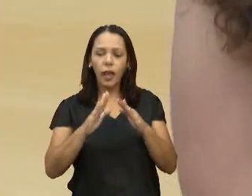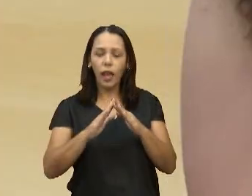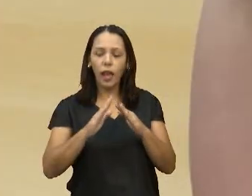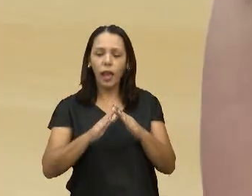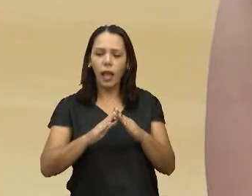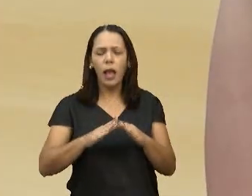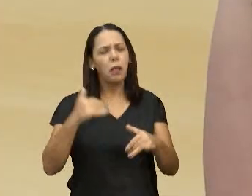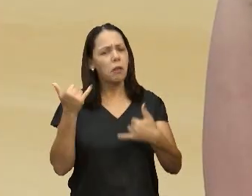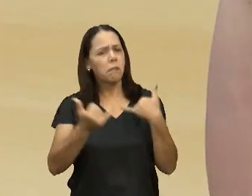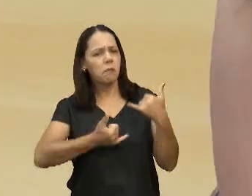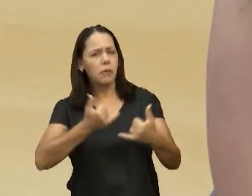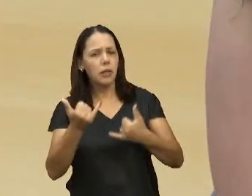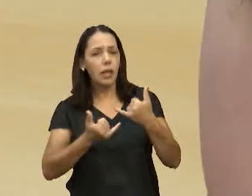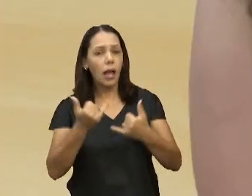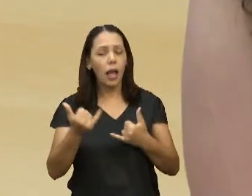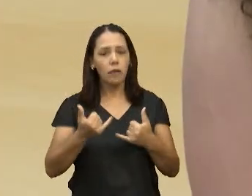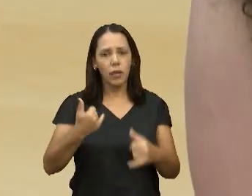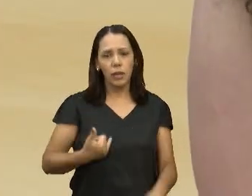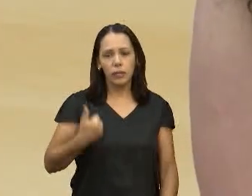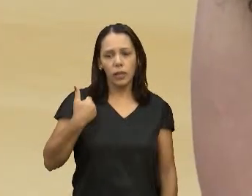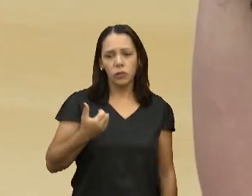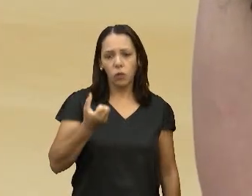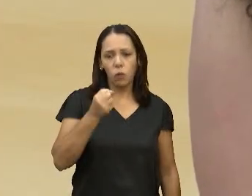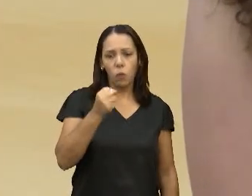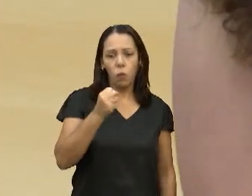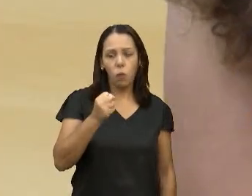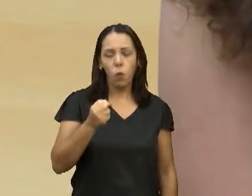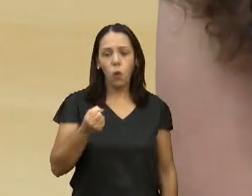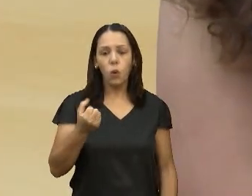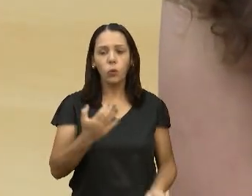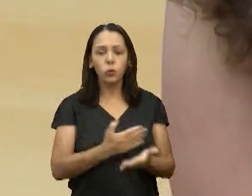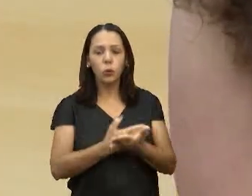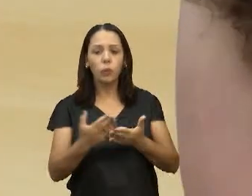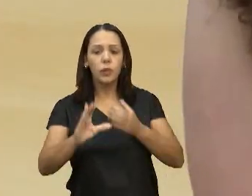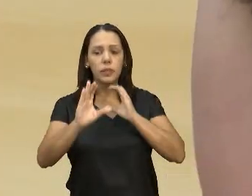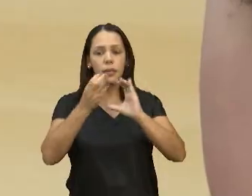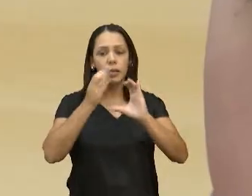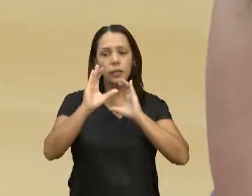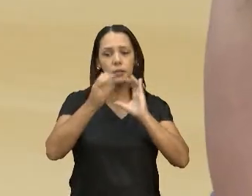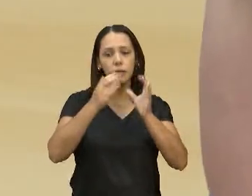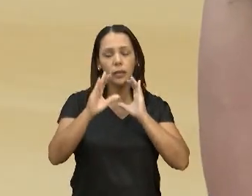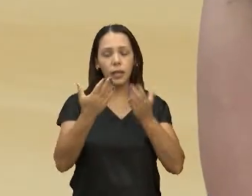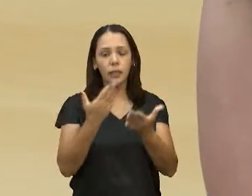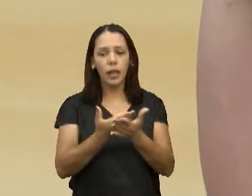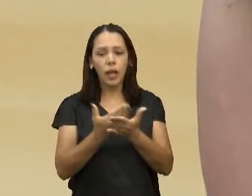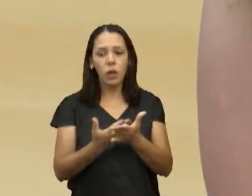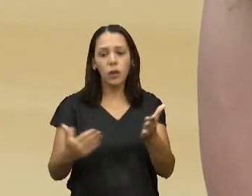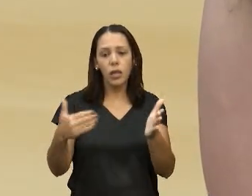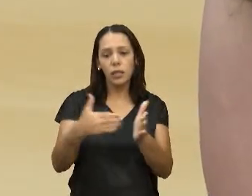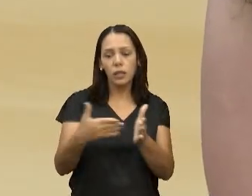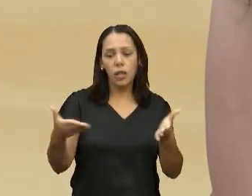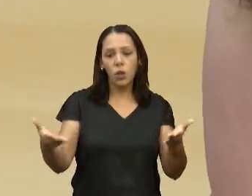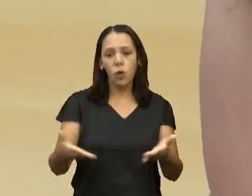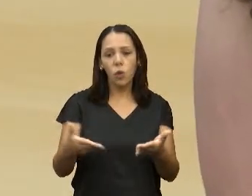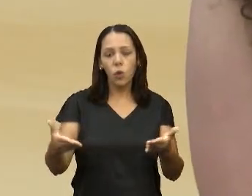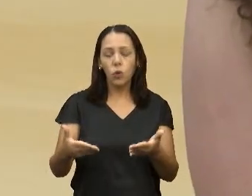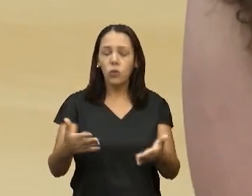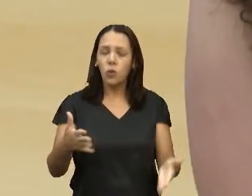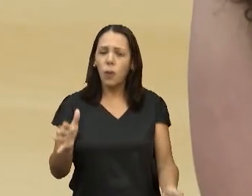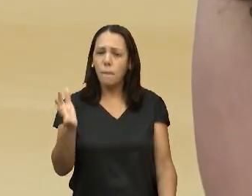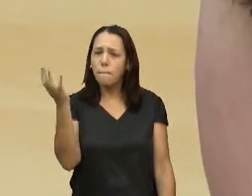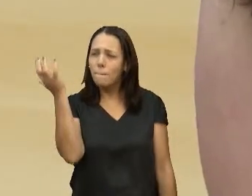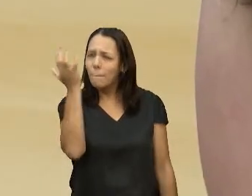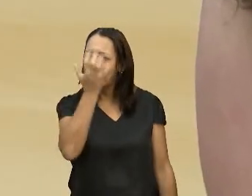de brincadeira. Aí com os meus 8 anos de idade eu entrei na minha aula de canto, que eu tô até hoje, e eu fui me apaixonando